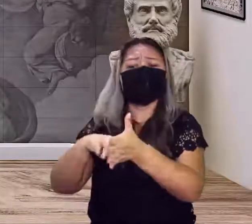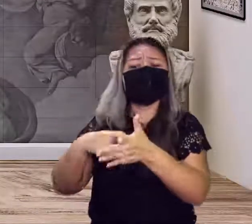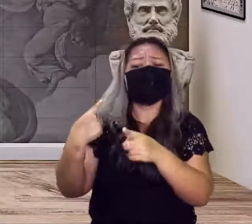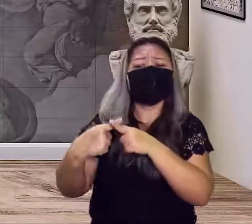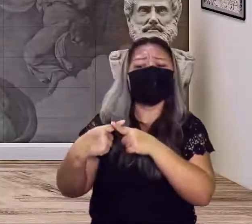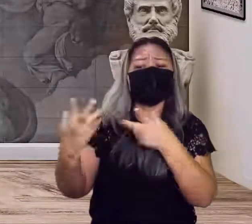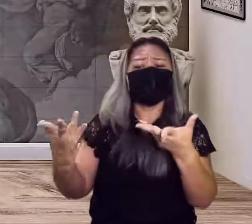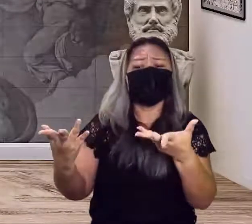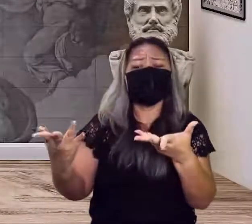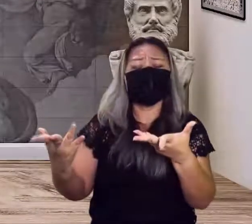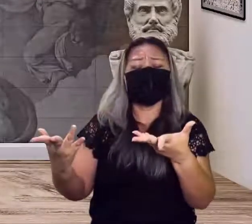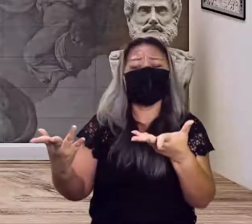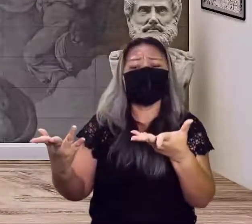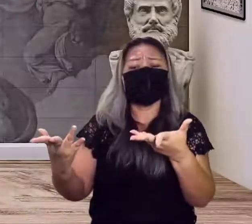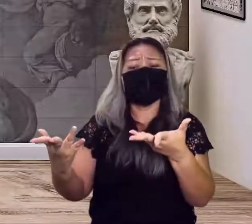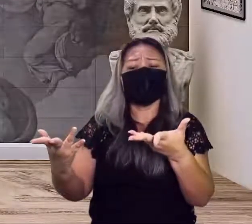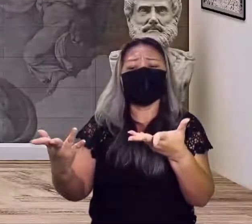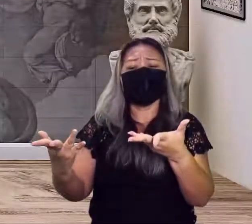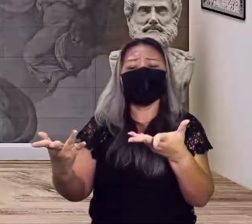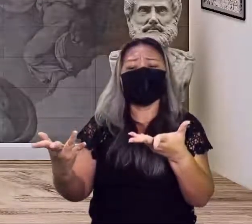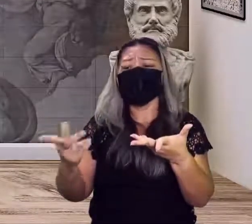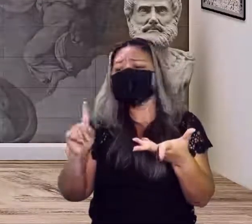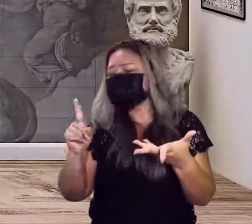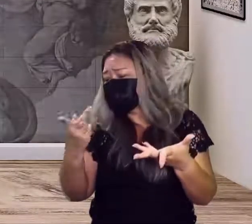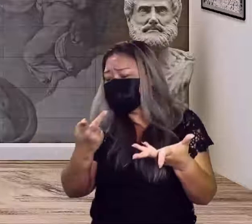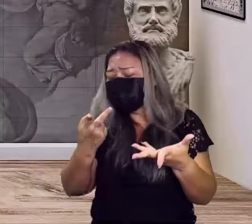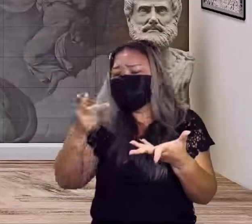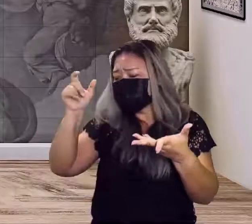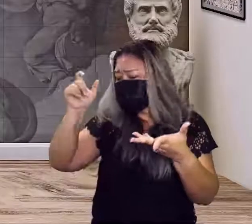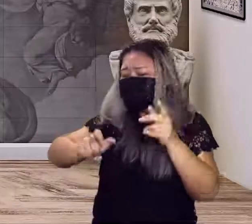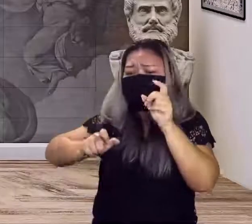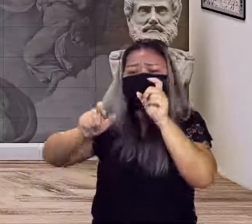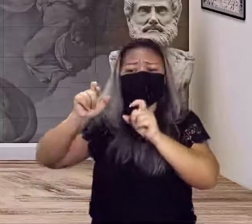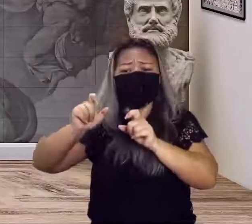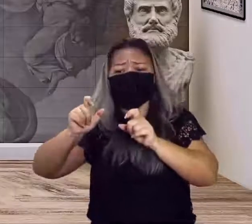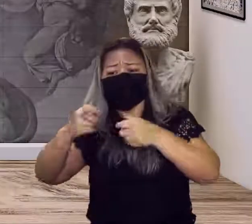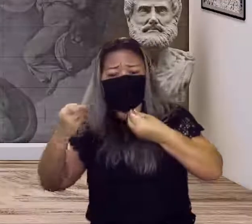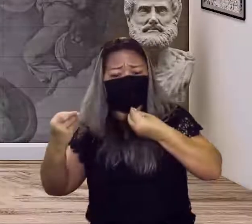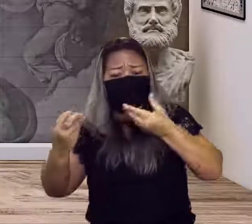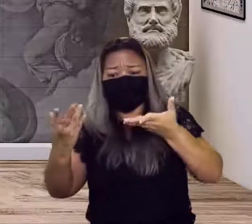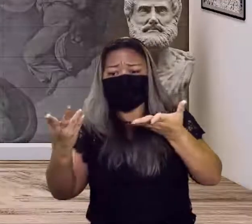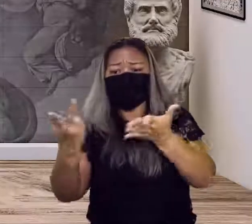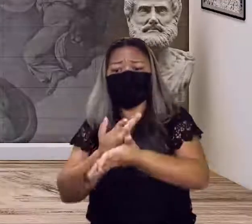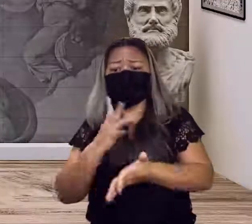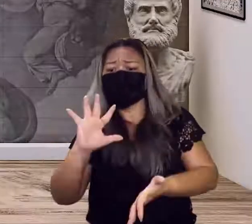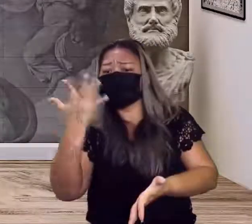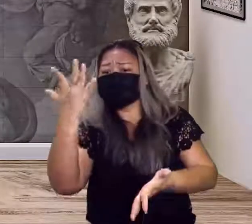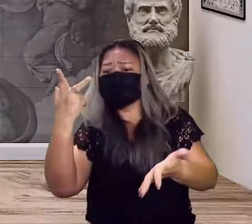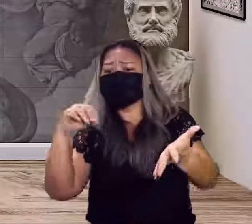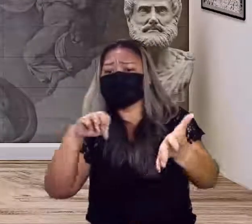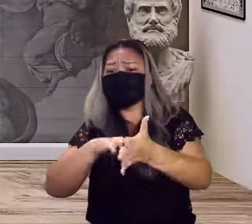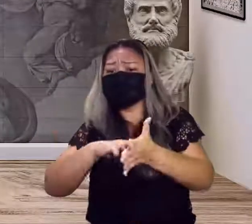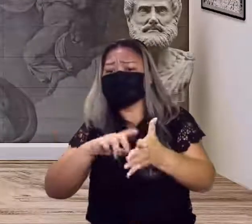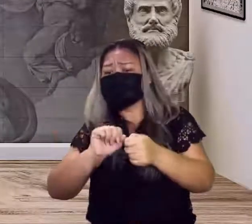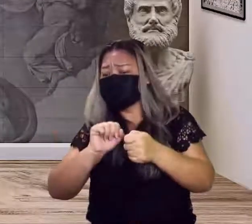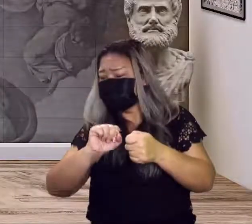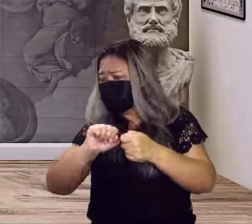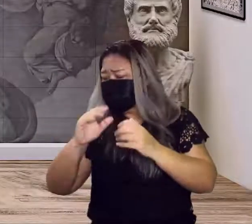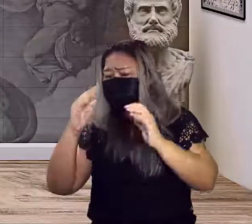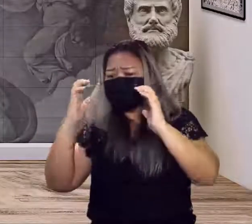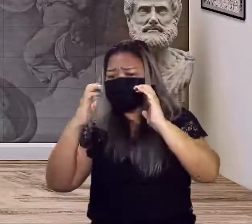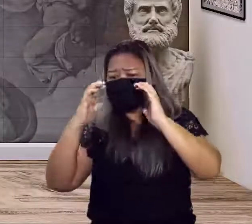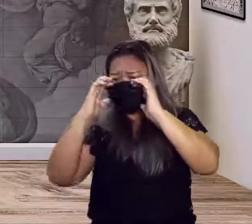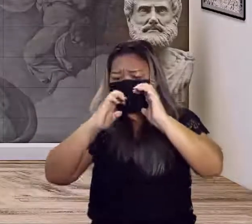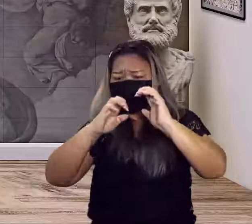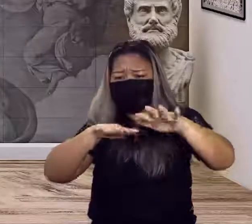ali? Como, que estado que a pessoa estava passando para chegar e acontecer aquilo? Será que alguém desrespeitou,